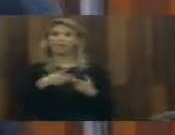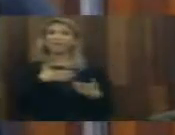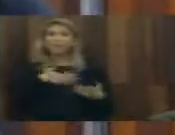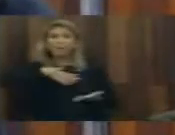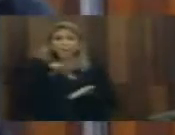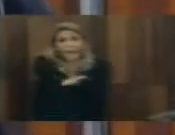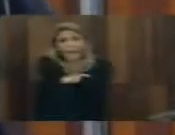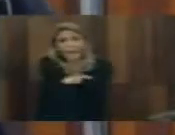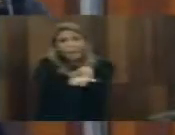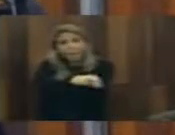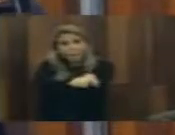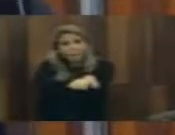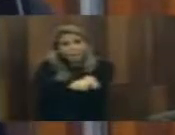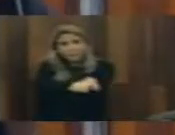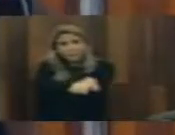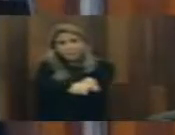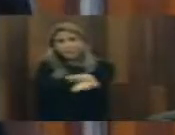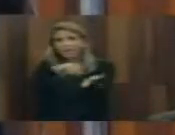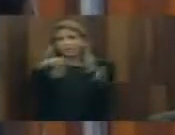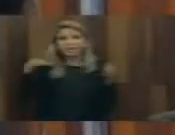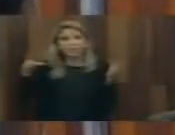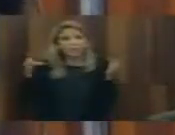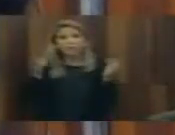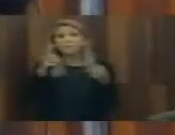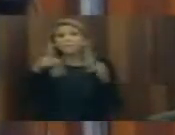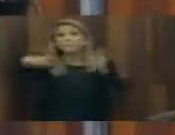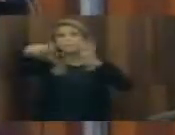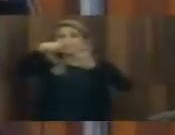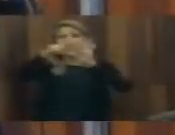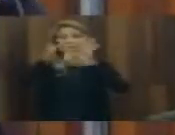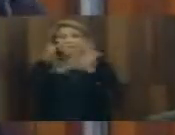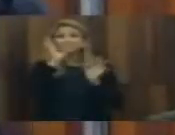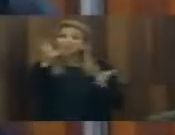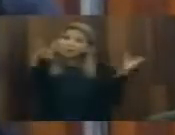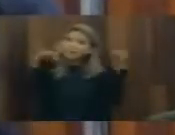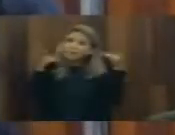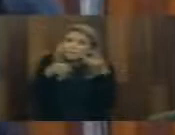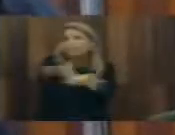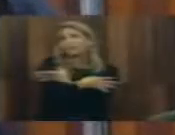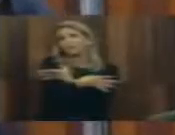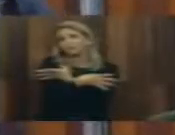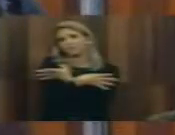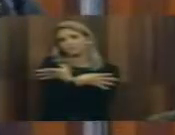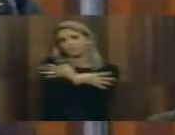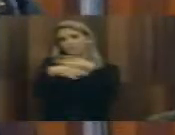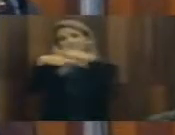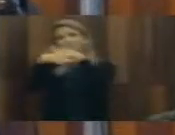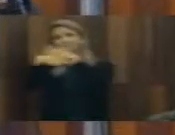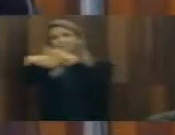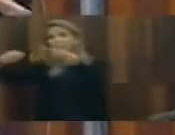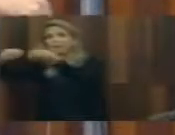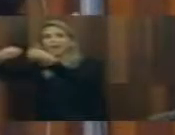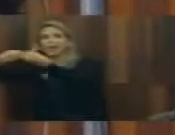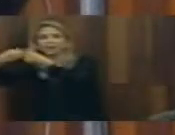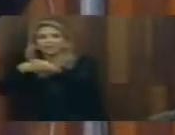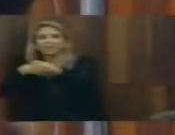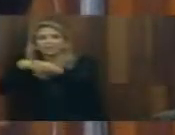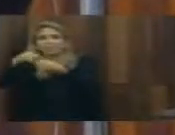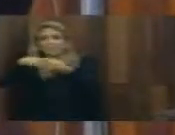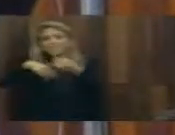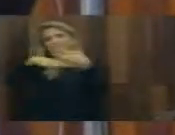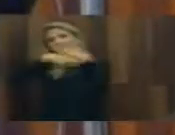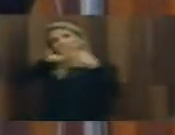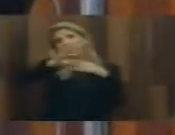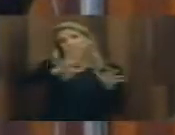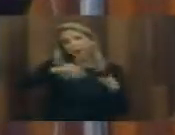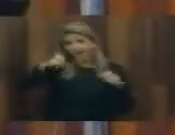projeto, né, e copia um projeto que já é lei num município, né, próximo aqui nosso, e também é vetado pelo